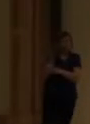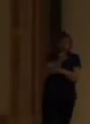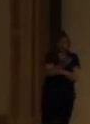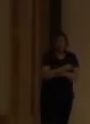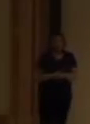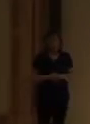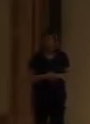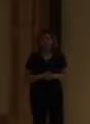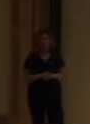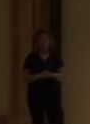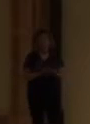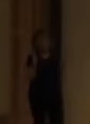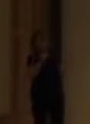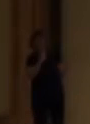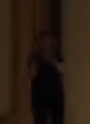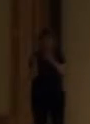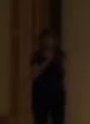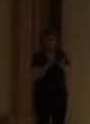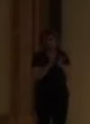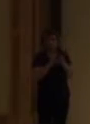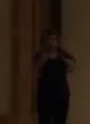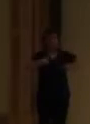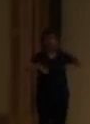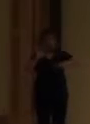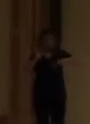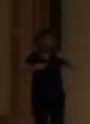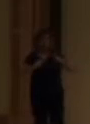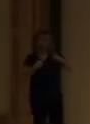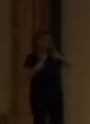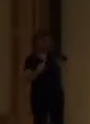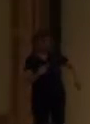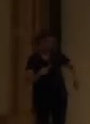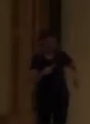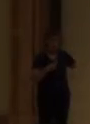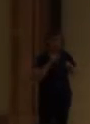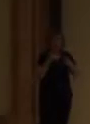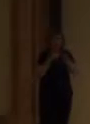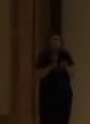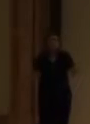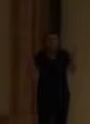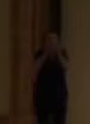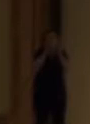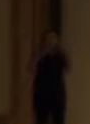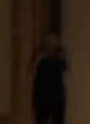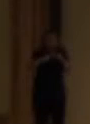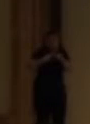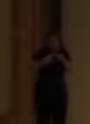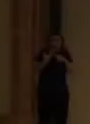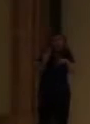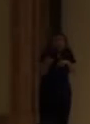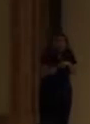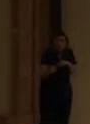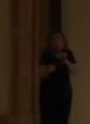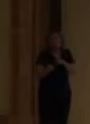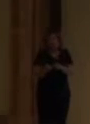absorvida por interesses, sejam eles quais forem, seja da produção de produtos agrícolas em massa, seja da exploração de